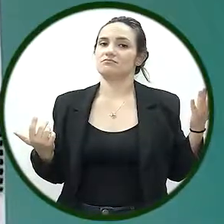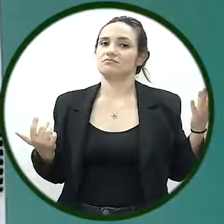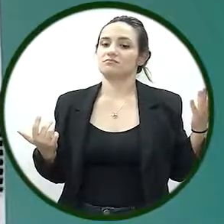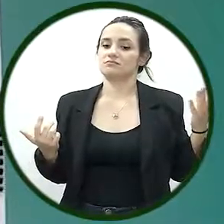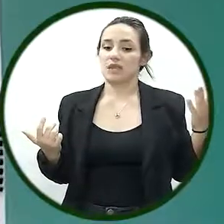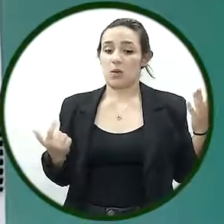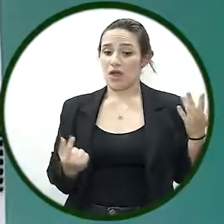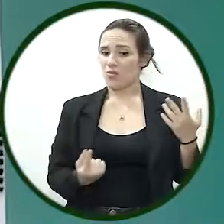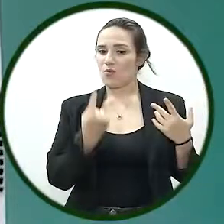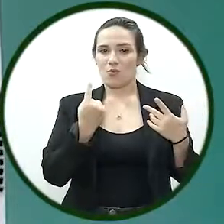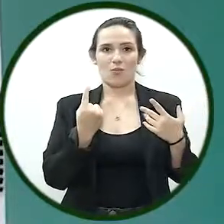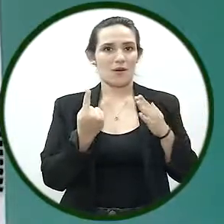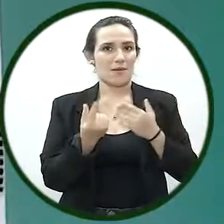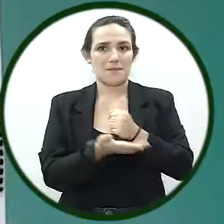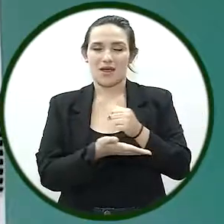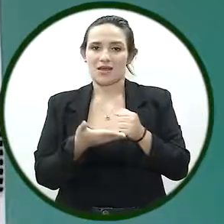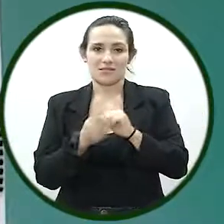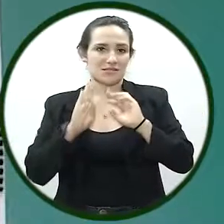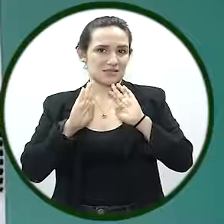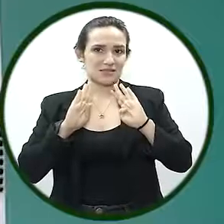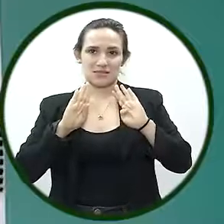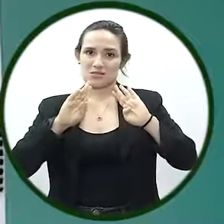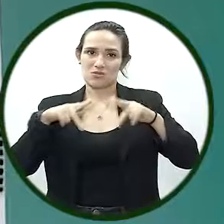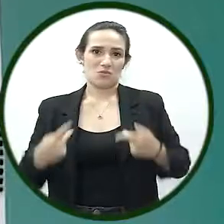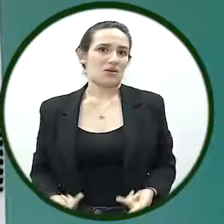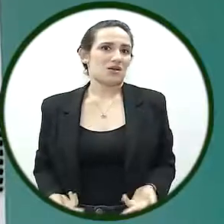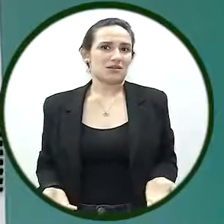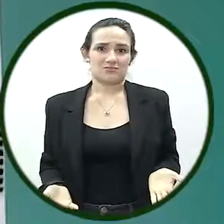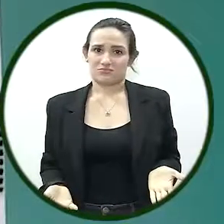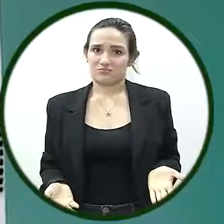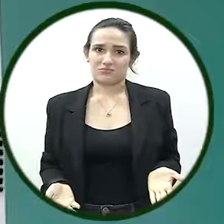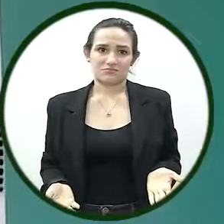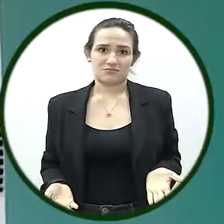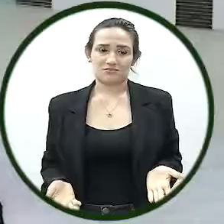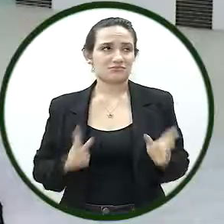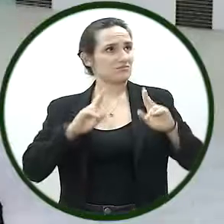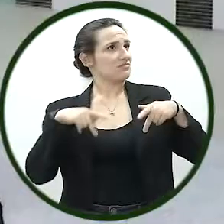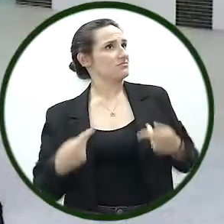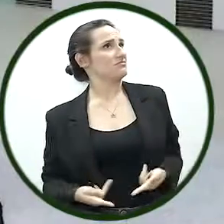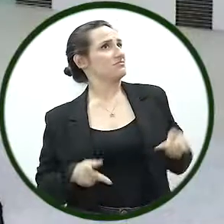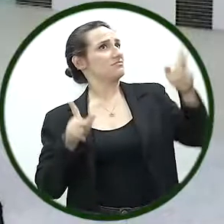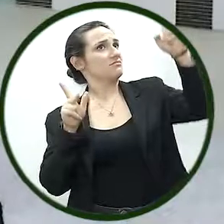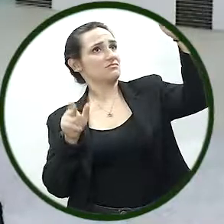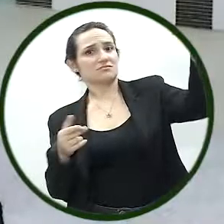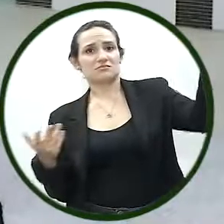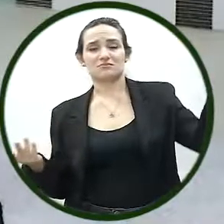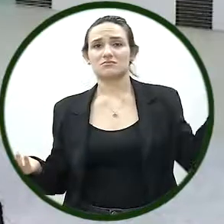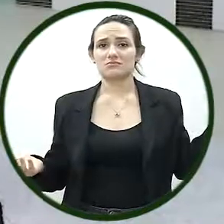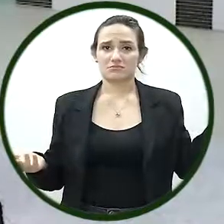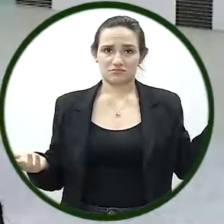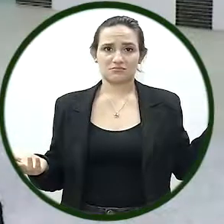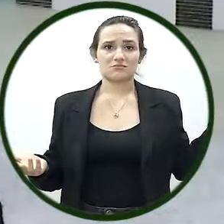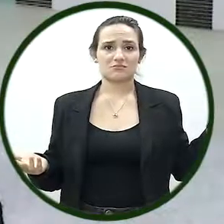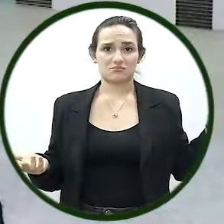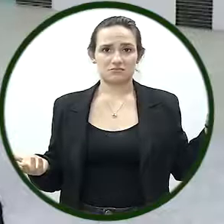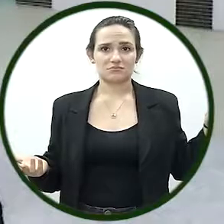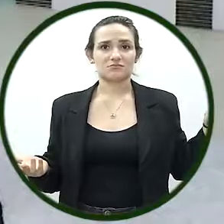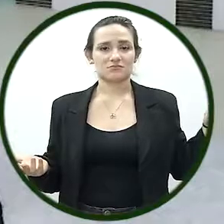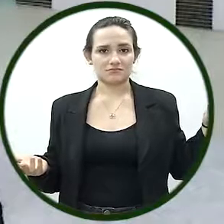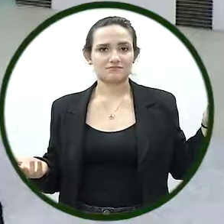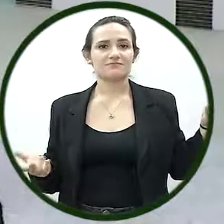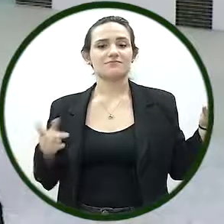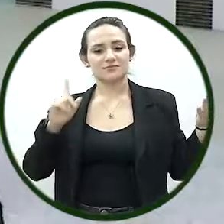desse pressuposto mesmo que foi a minha indagação. Exatamente isso. Atuando como psicóloga para